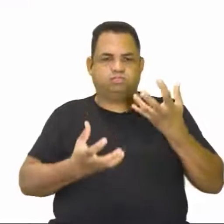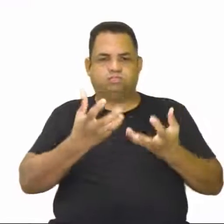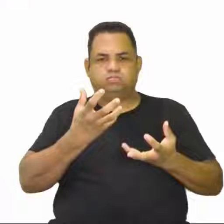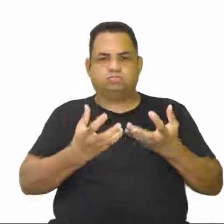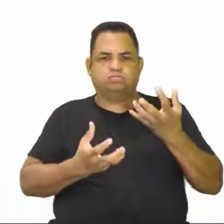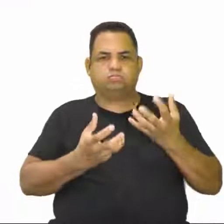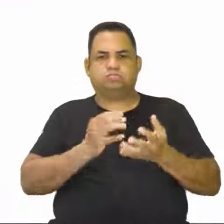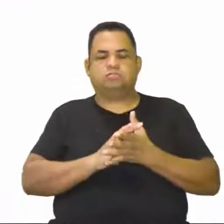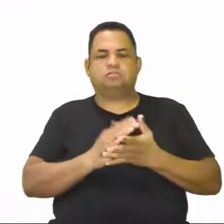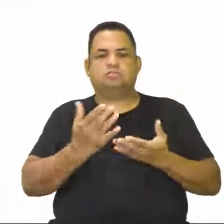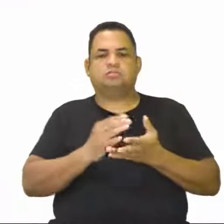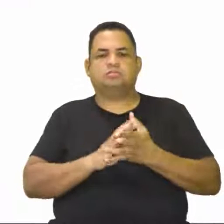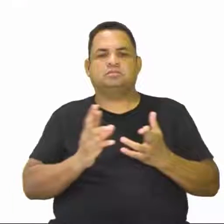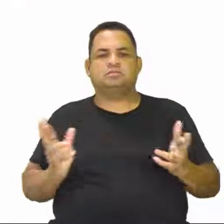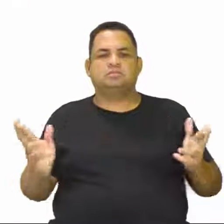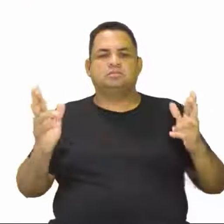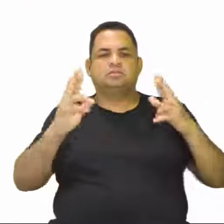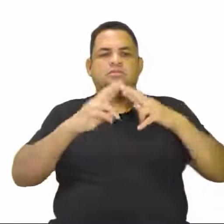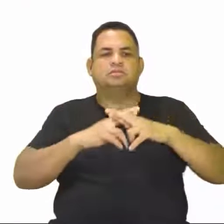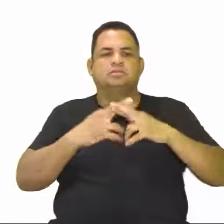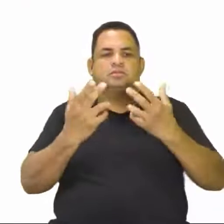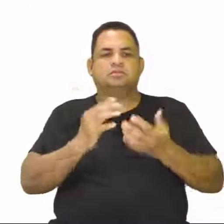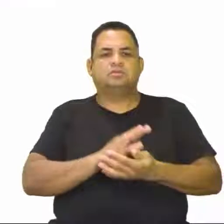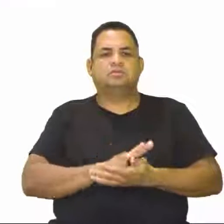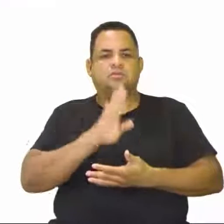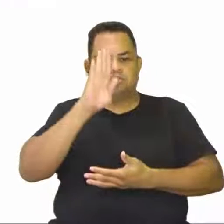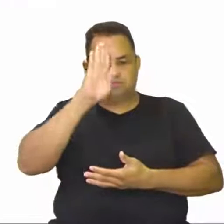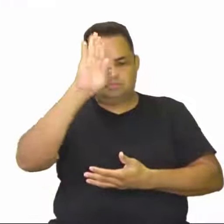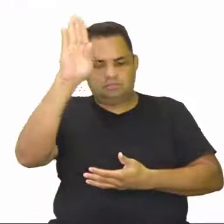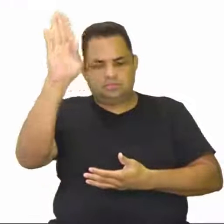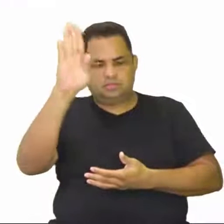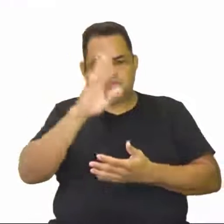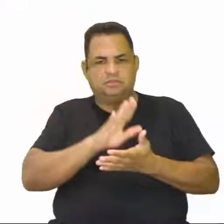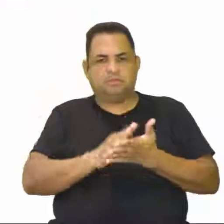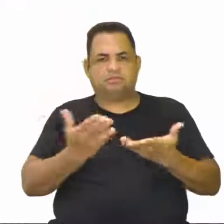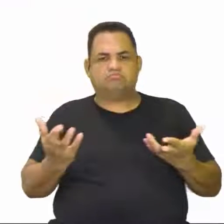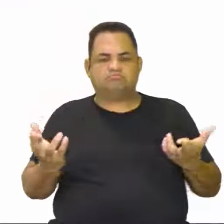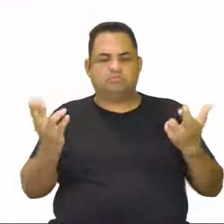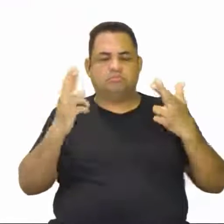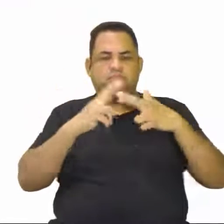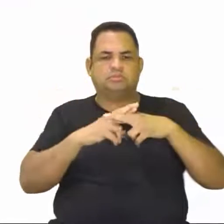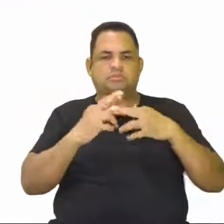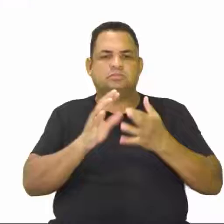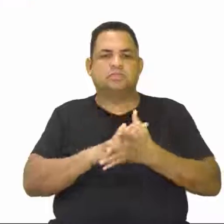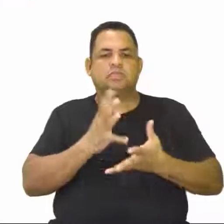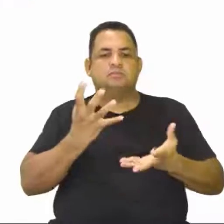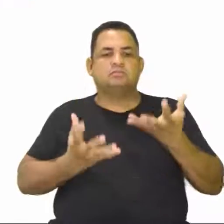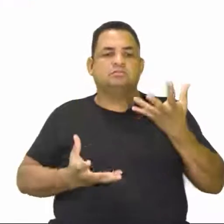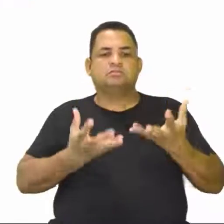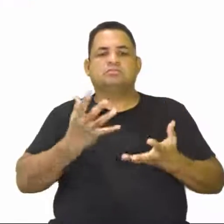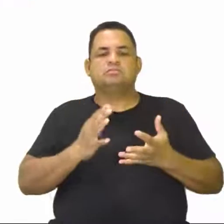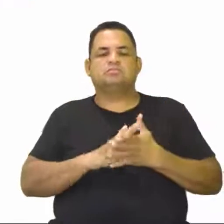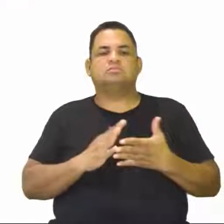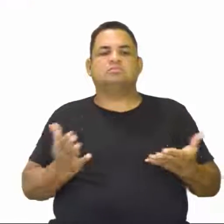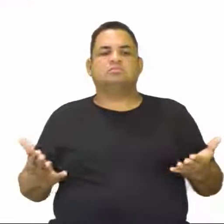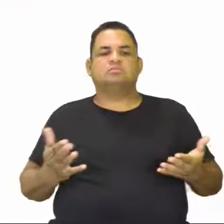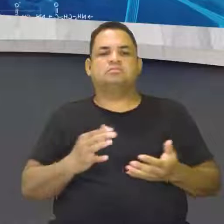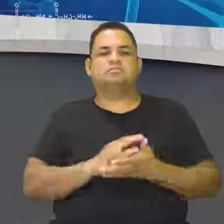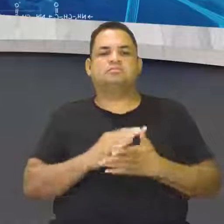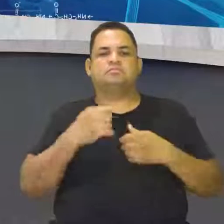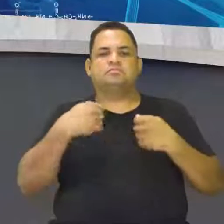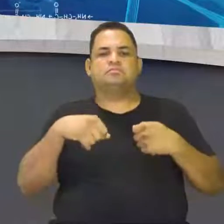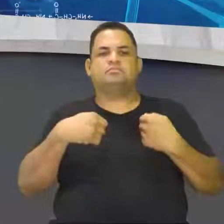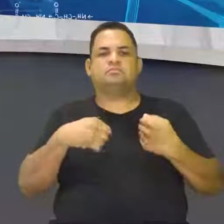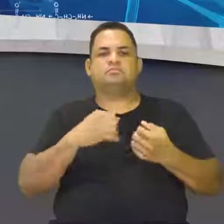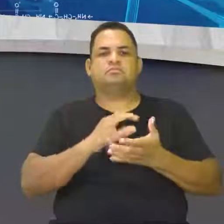assim? Pois é, o combustível da reação, aquele que queima, né? Para queimar, tem que